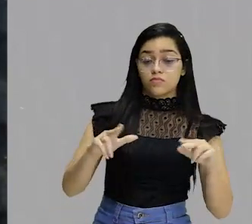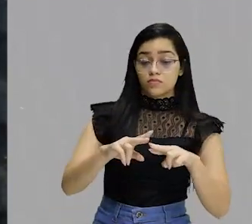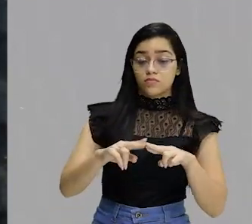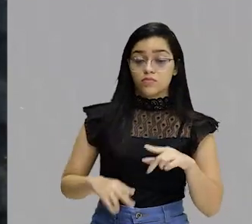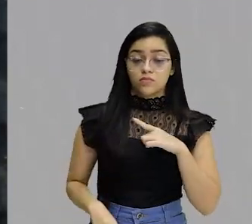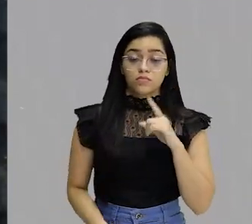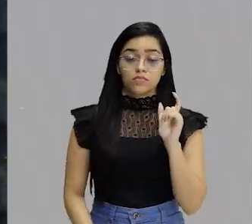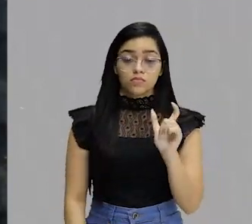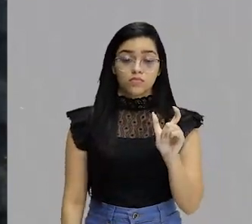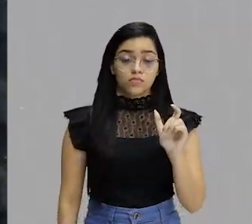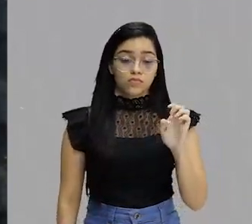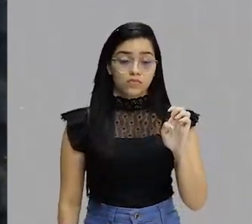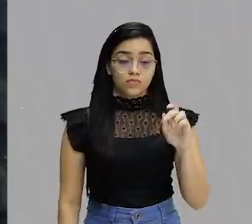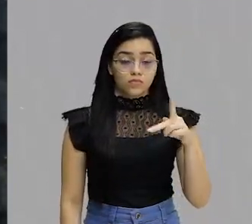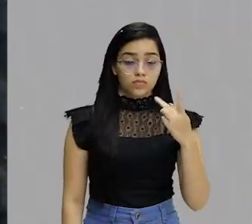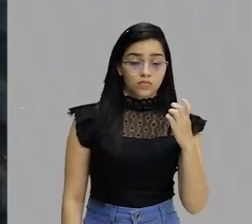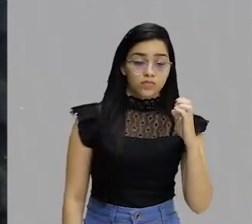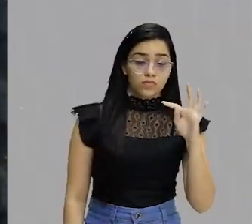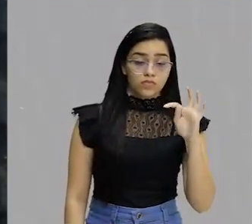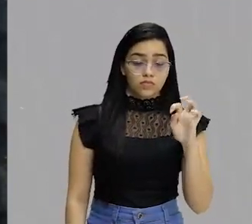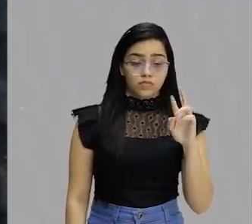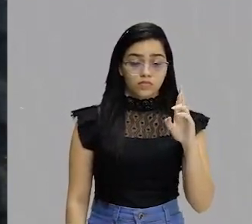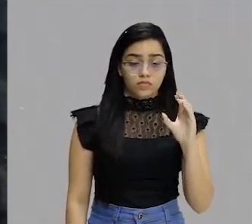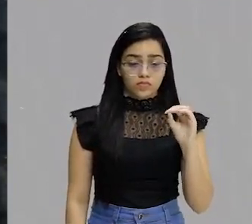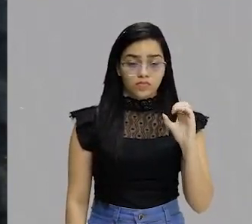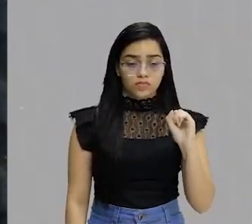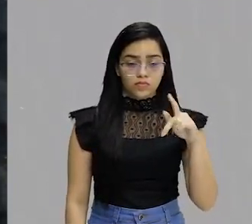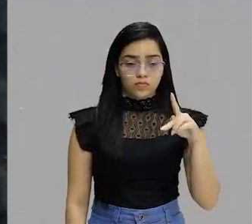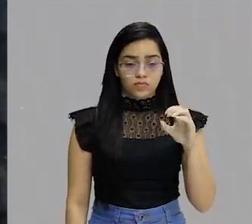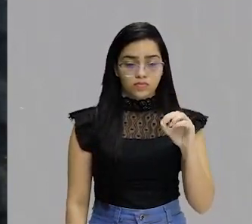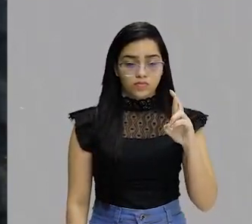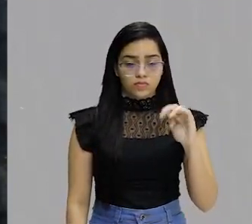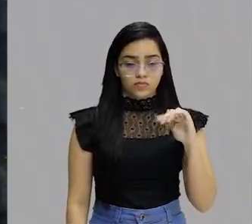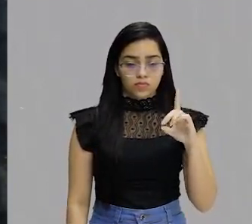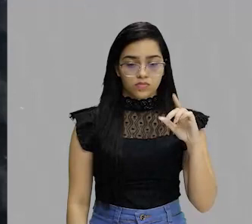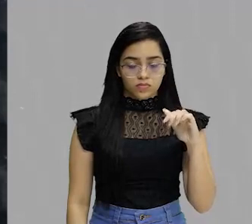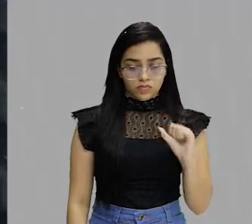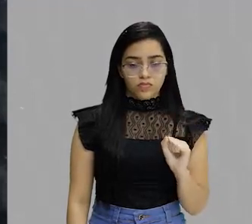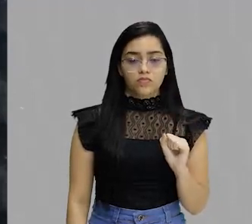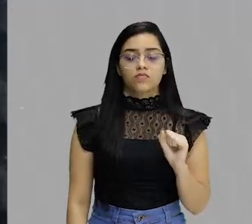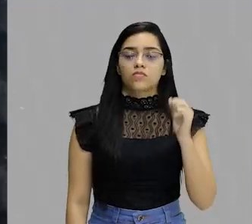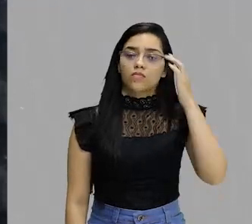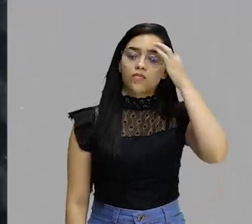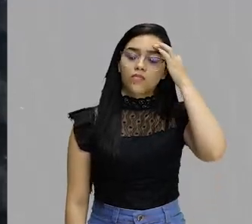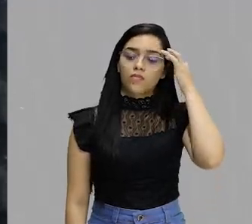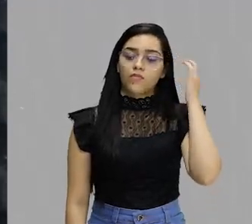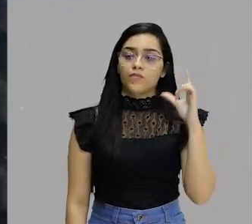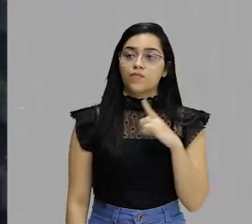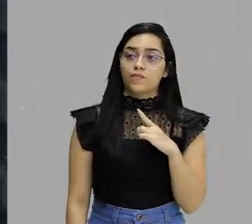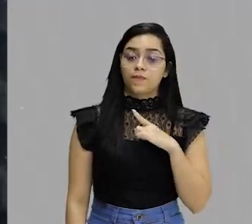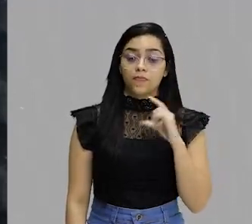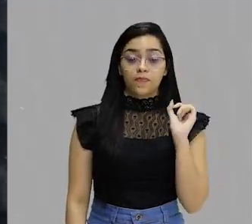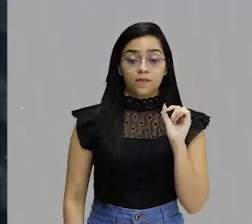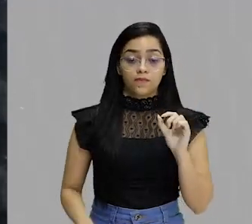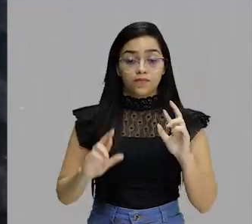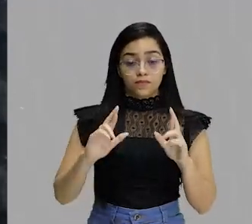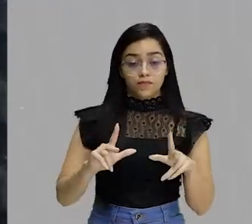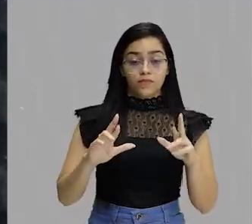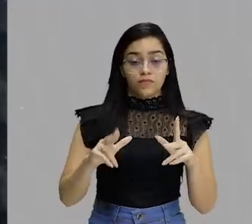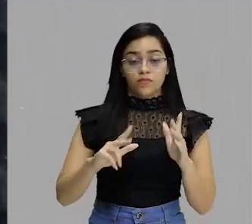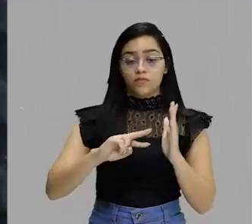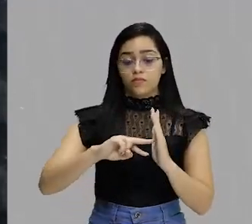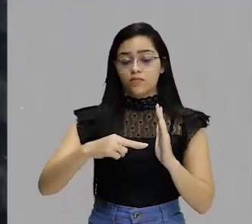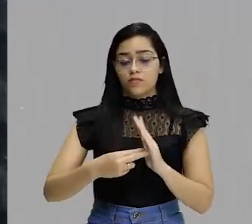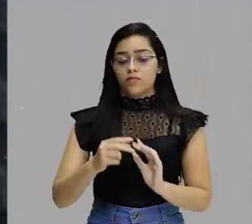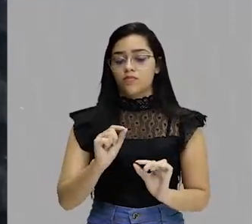tem esse nome, hétero. Hétero quer dizer diferente. Heterosporada, esporos diferentes. Ou